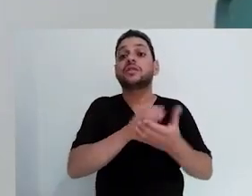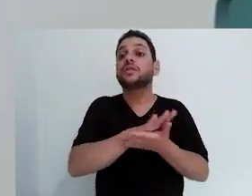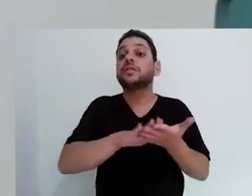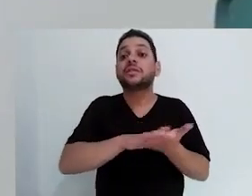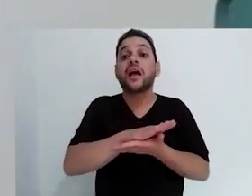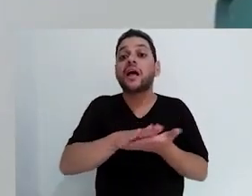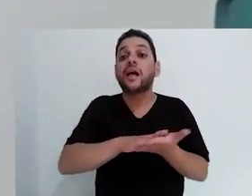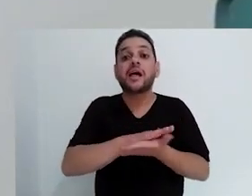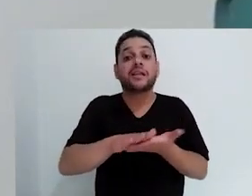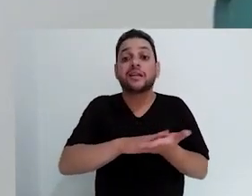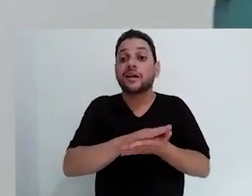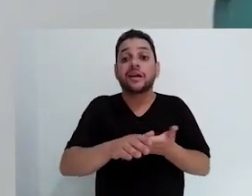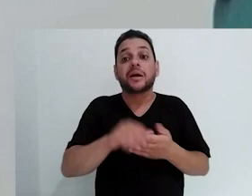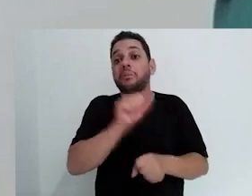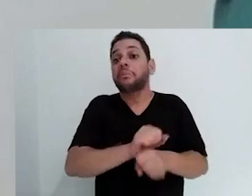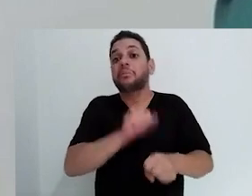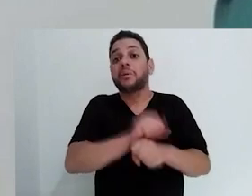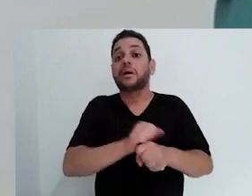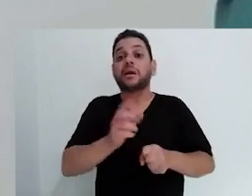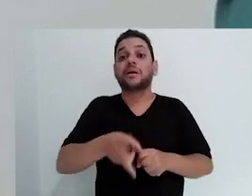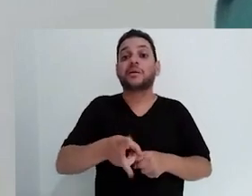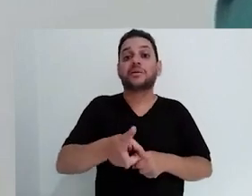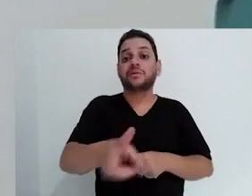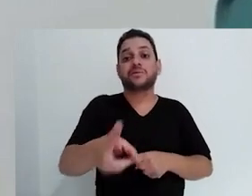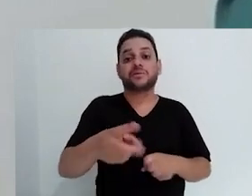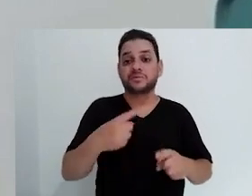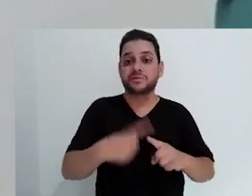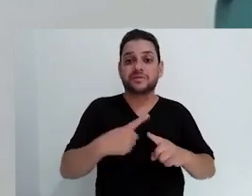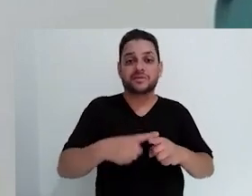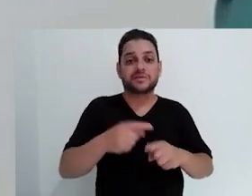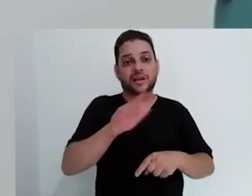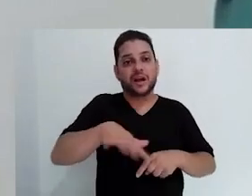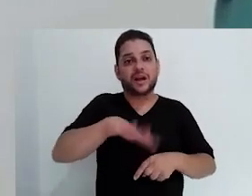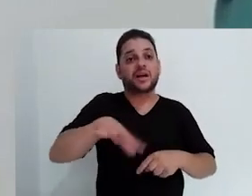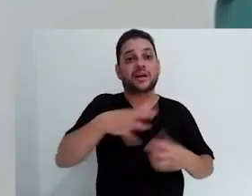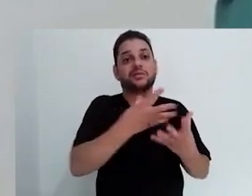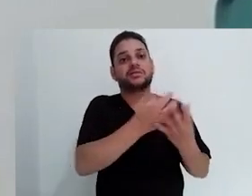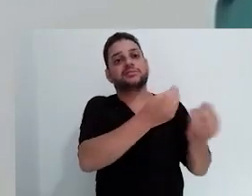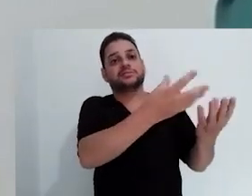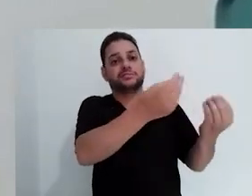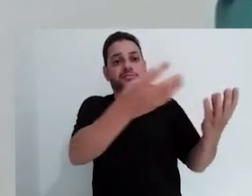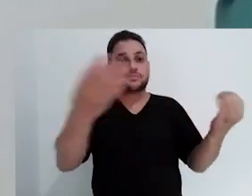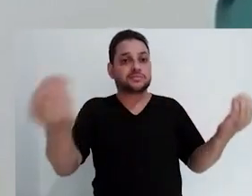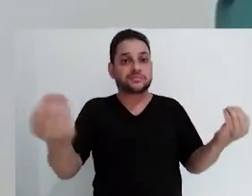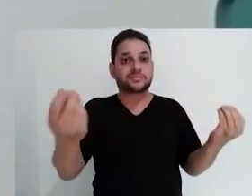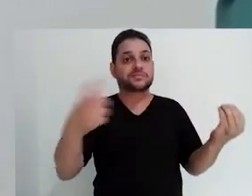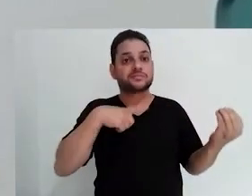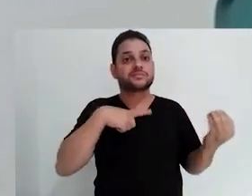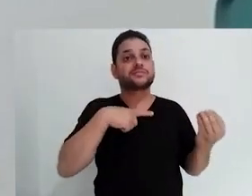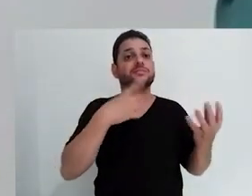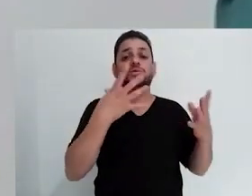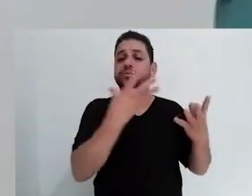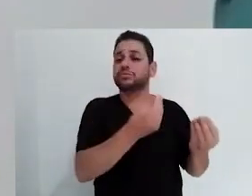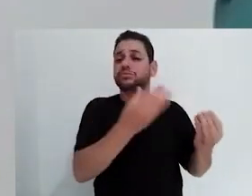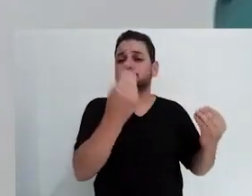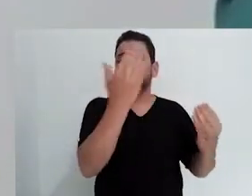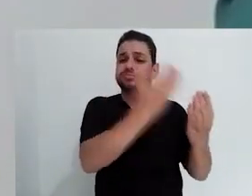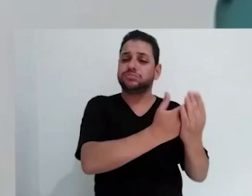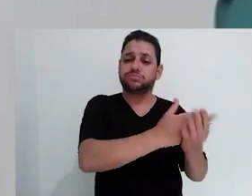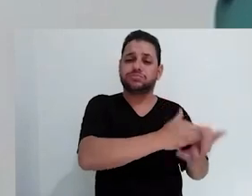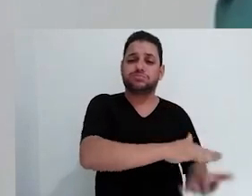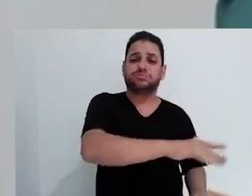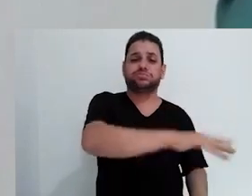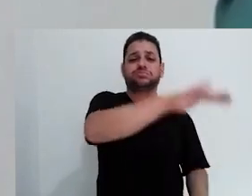sentenciados tão cedo, porque a gente conta com muitas varas, com muitas unidades que estão muito lotadas, muito assoberbadas, que